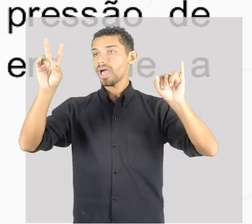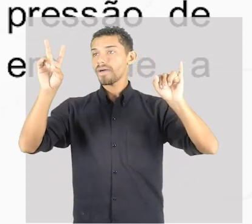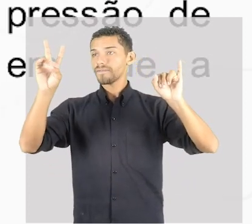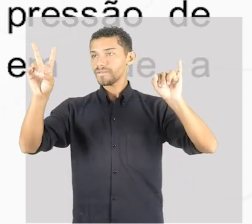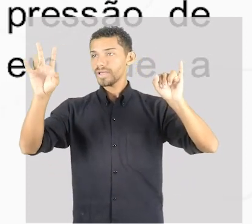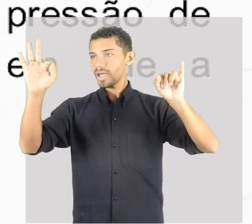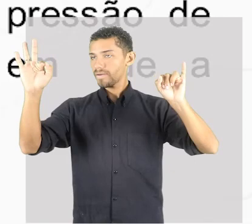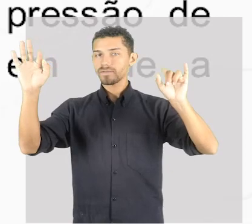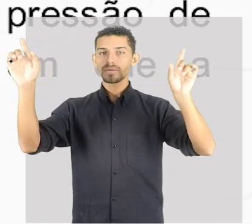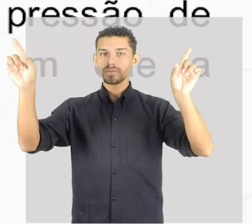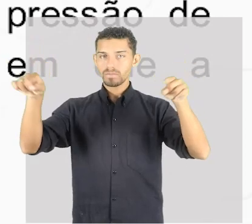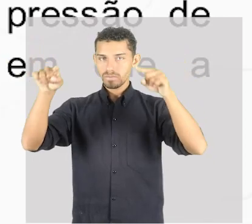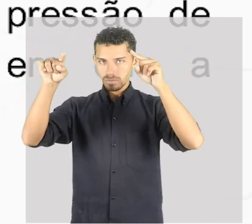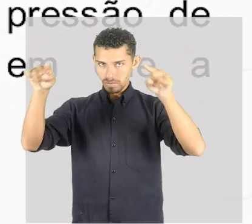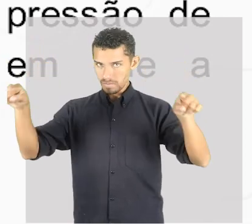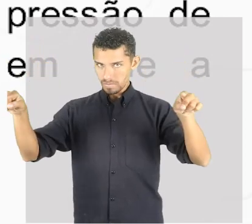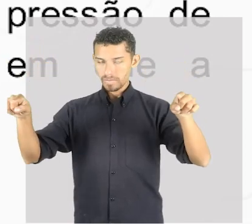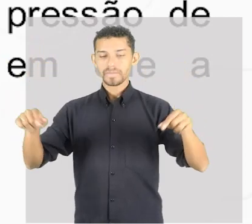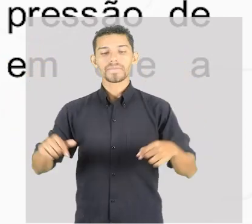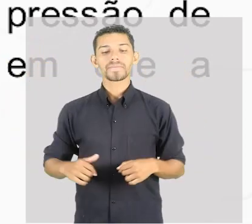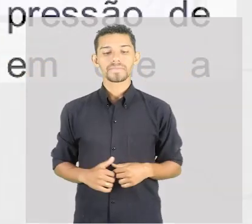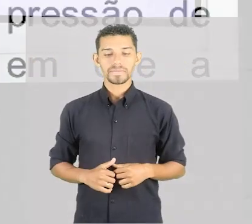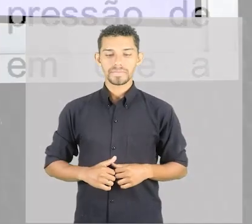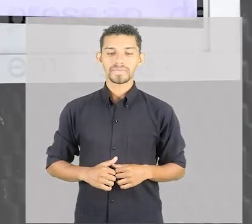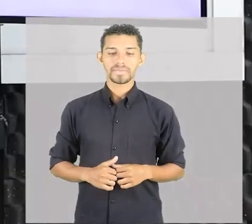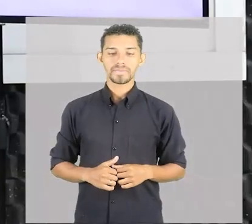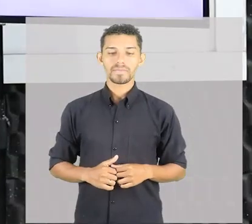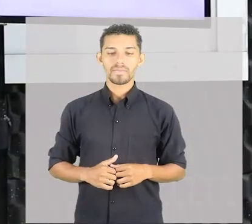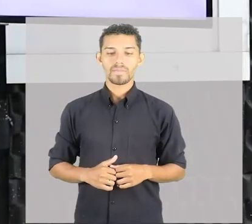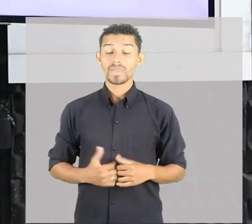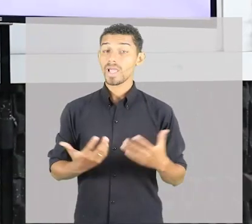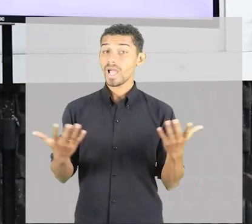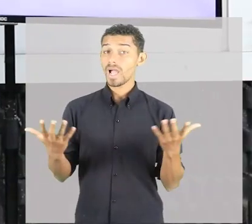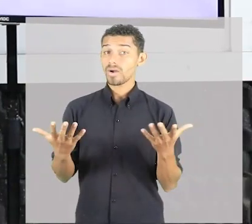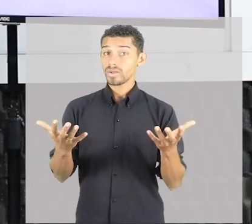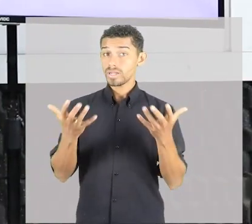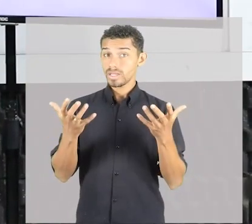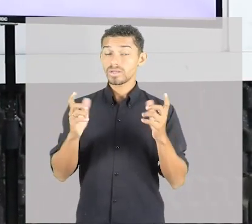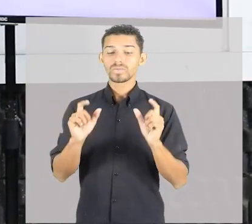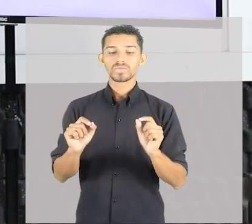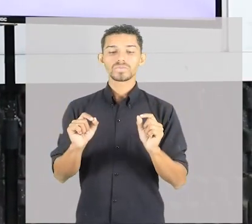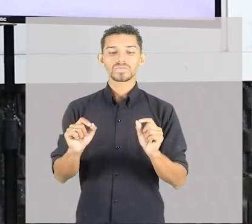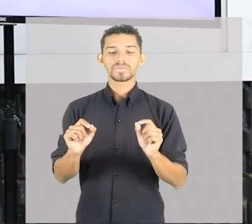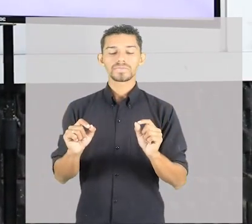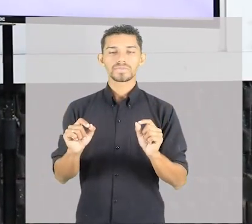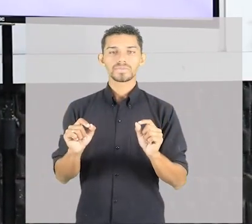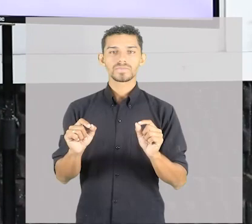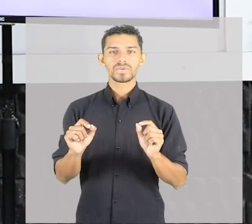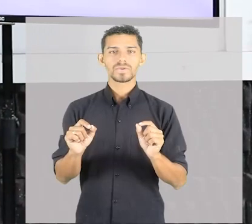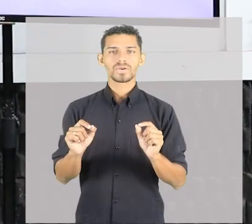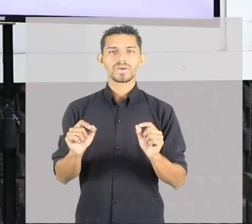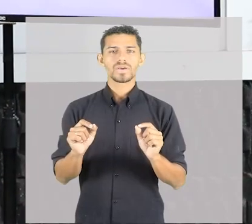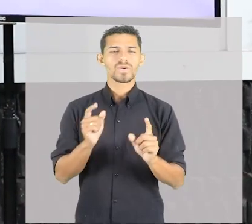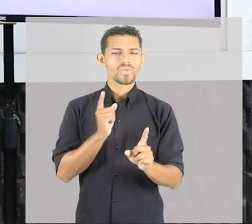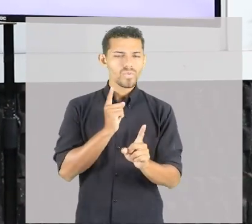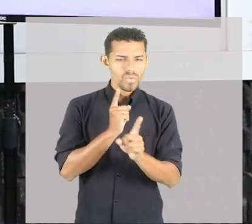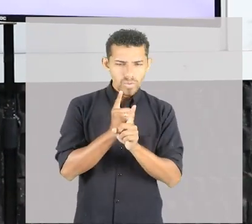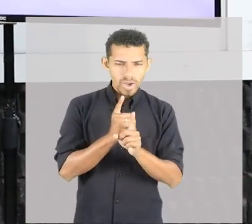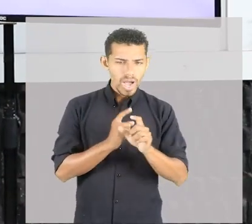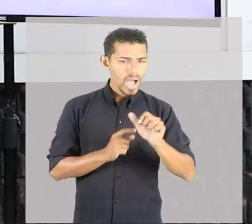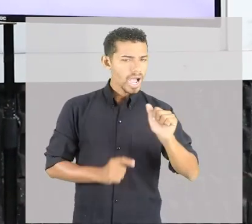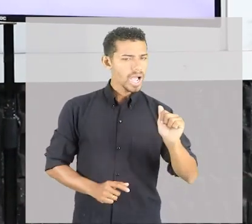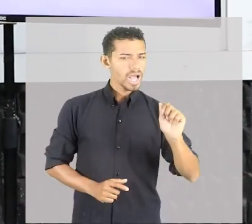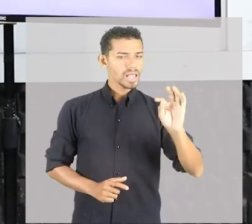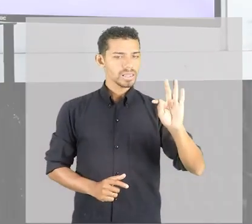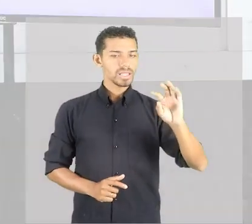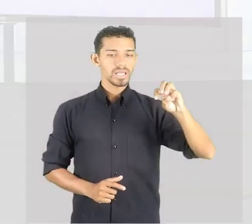certo e agora uma coisa muito importante ele quer ele quer que eu que eu ache em ATM no final